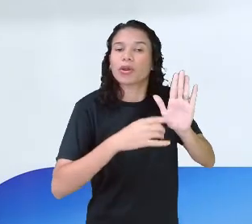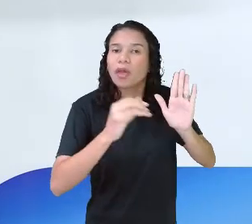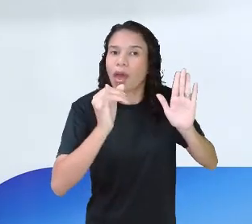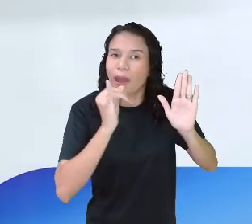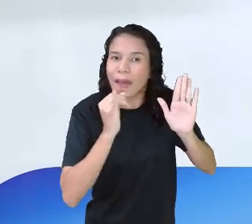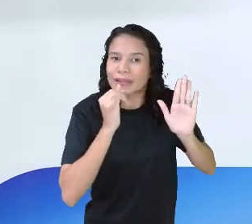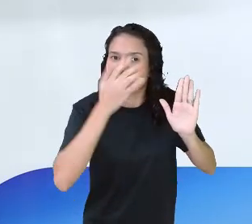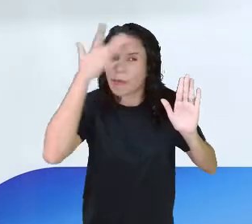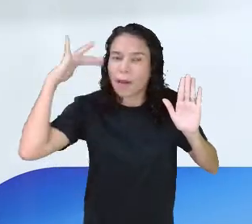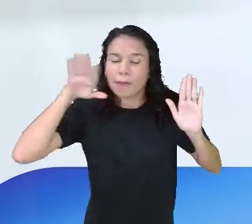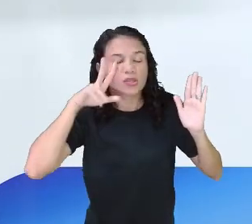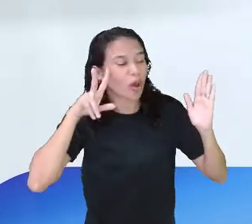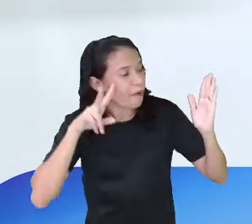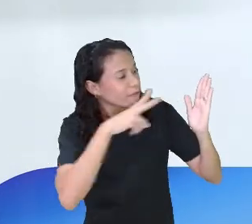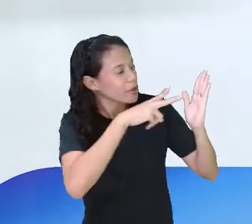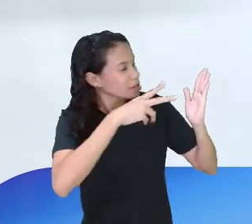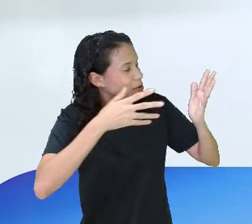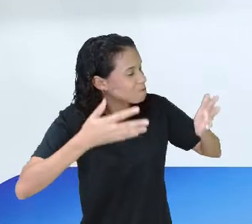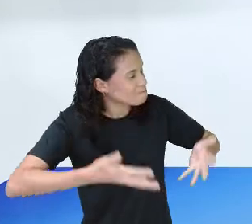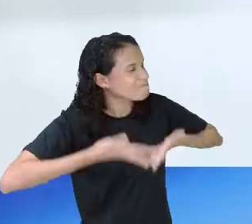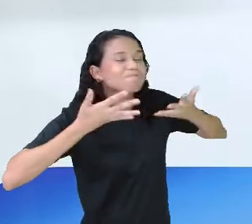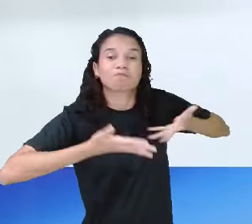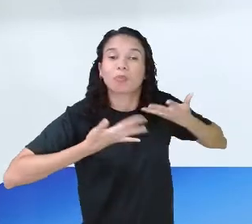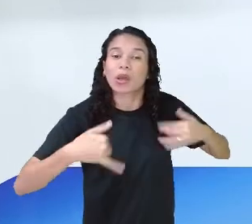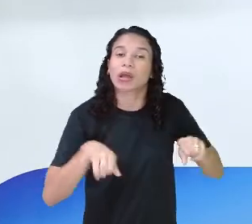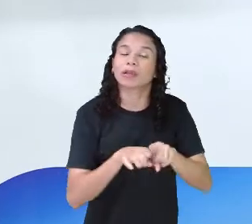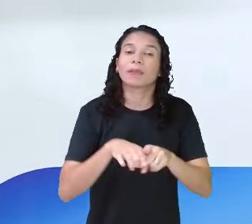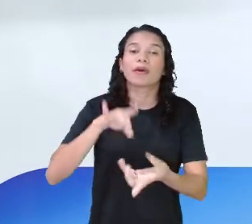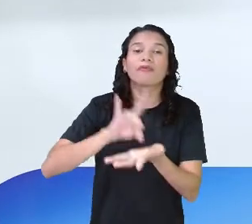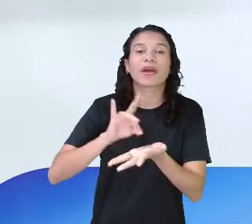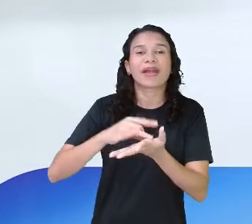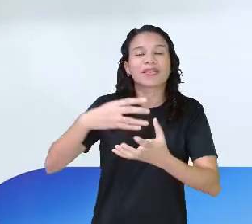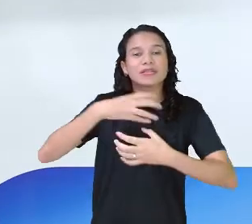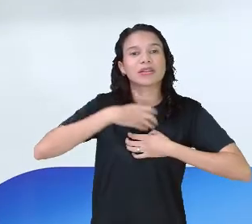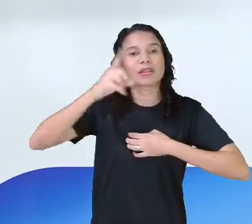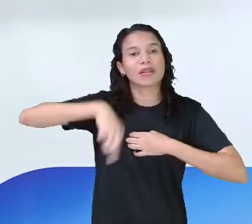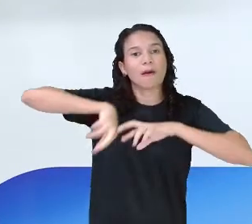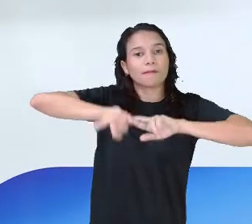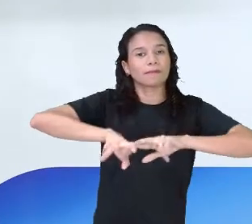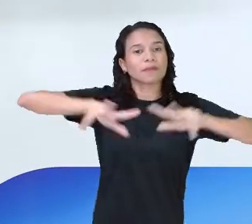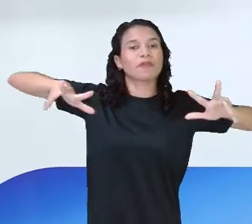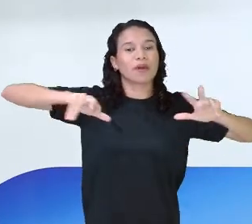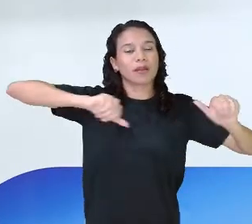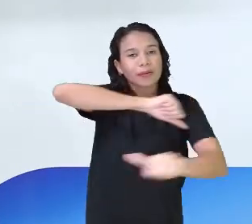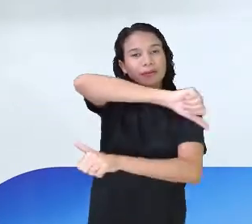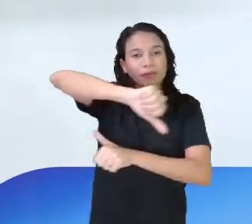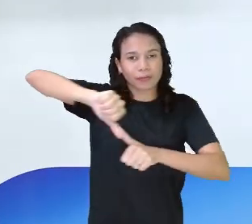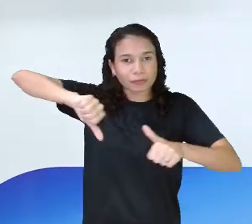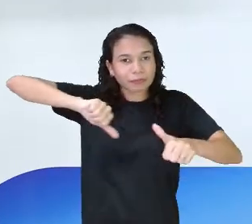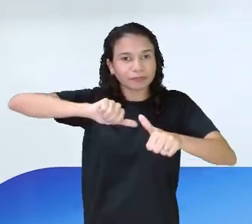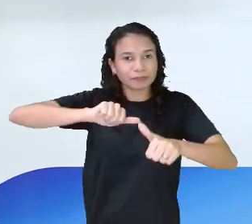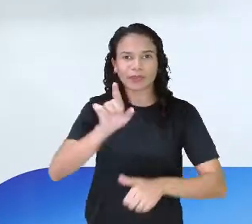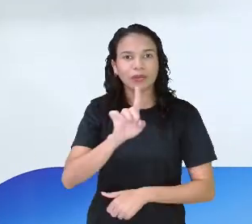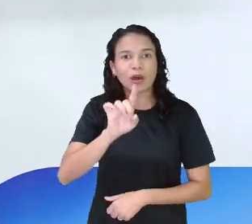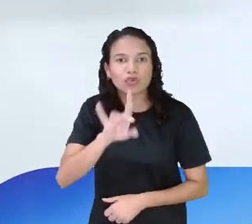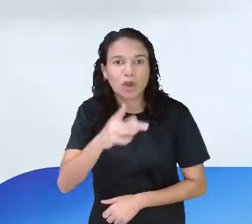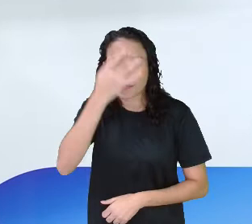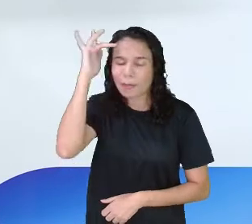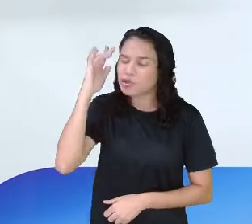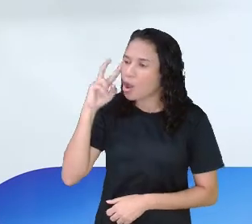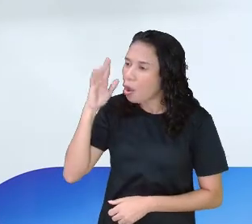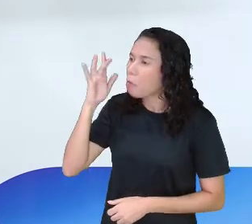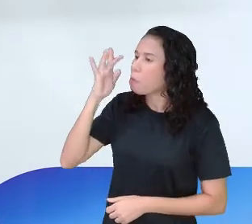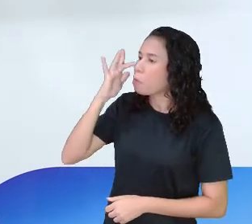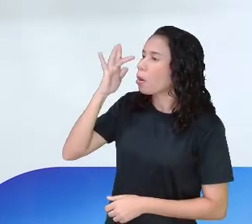pessoas se inspirassem e para que de verdade ela fosse um diferencial de transformação, não só de inspiração, mas